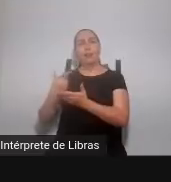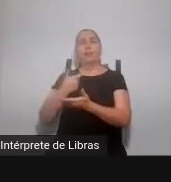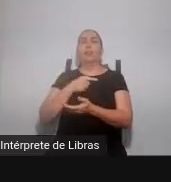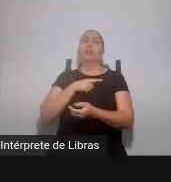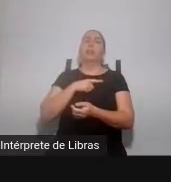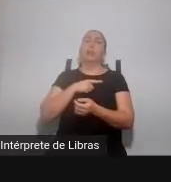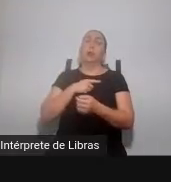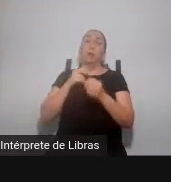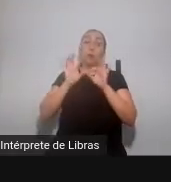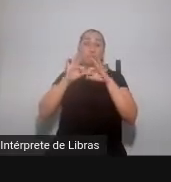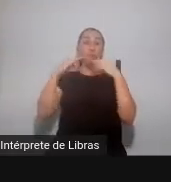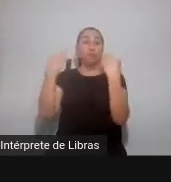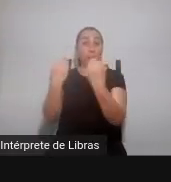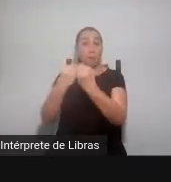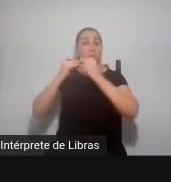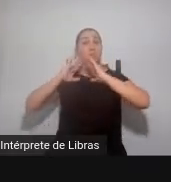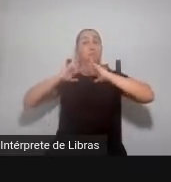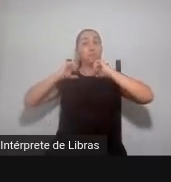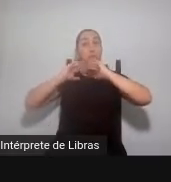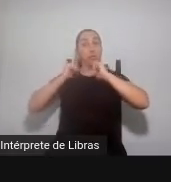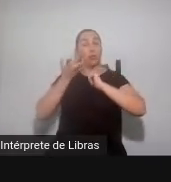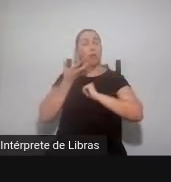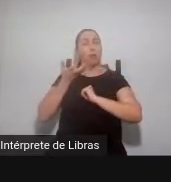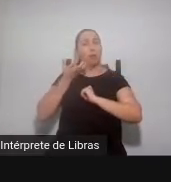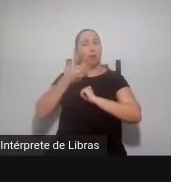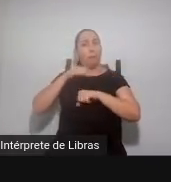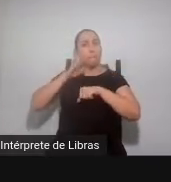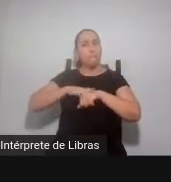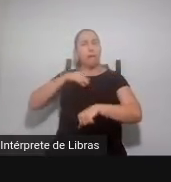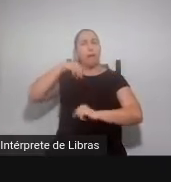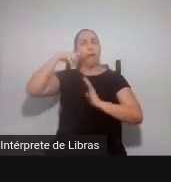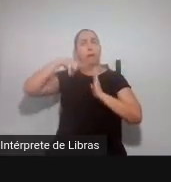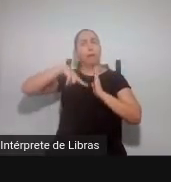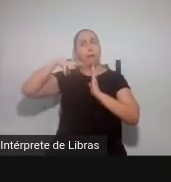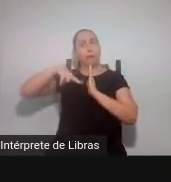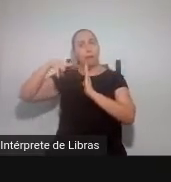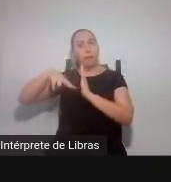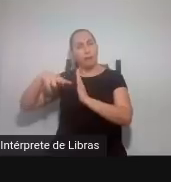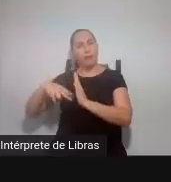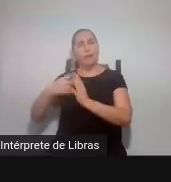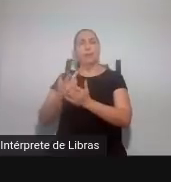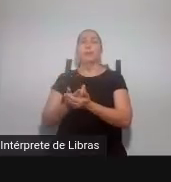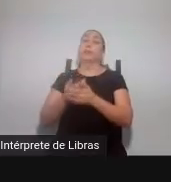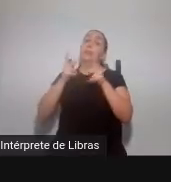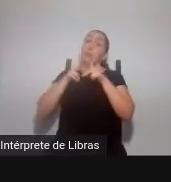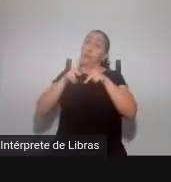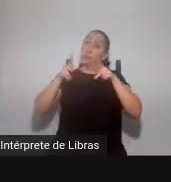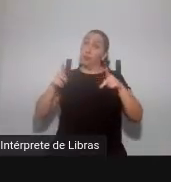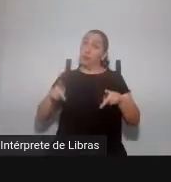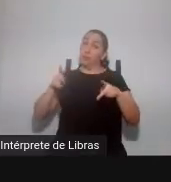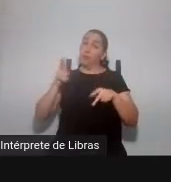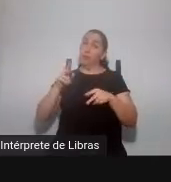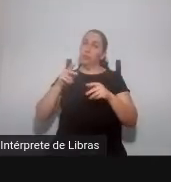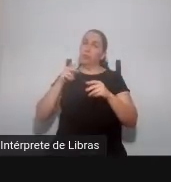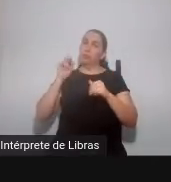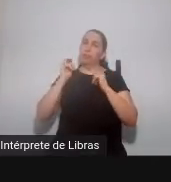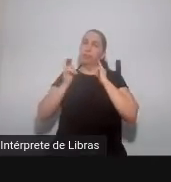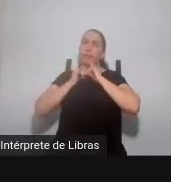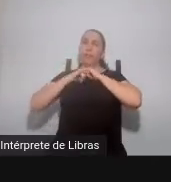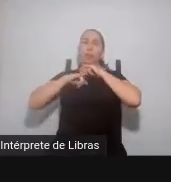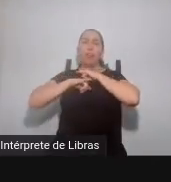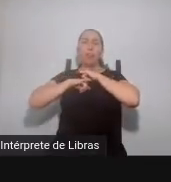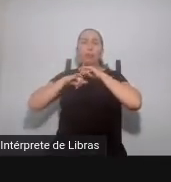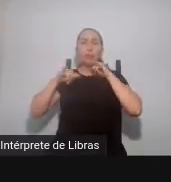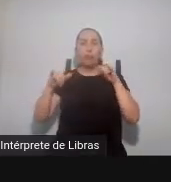biblioteca, para que eles pudessem, quem sabe, incrementar a biblioteca de classe. Daí a professora escreveu um recadinho e contou um